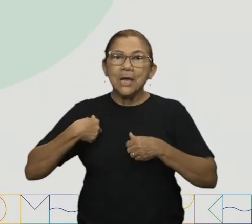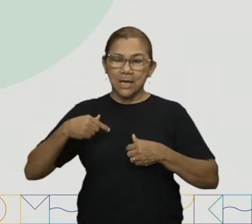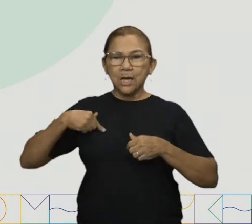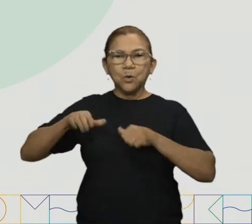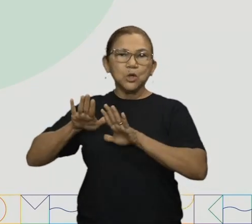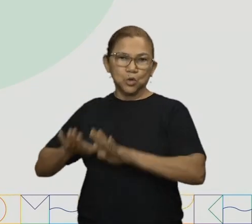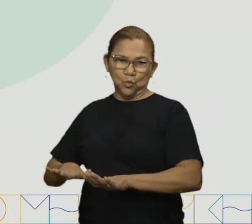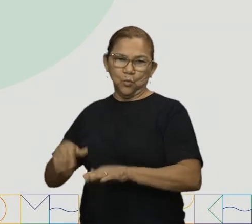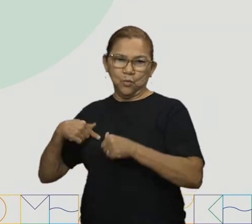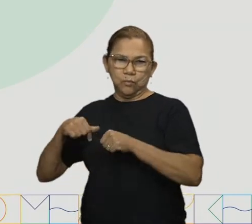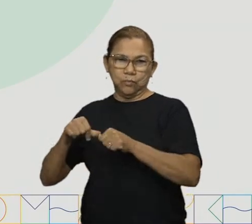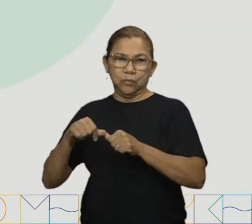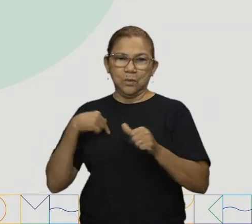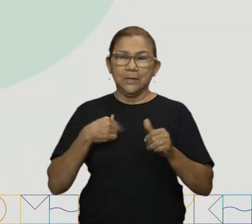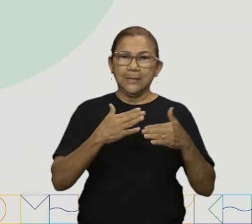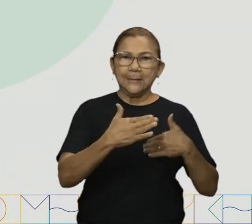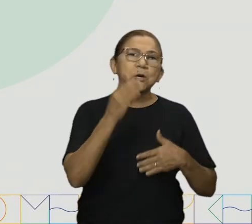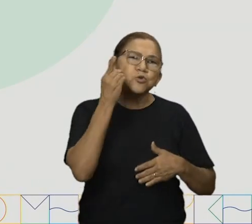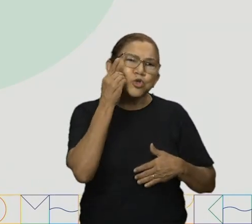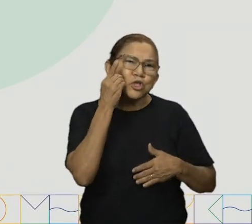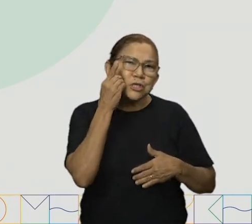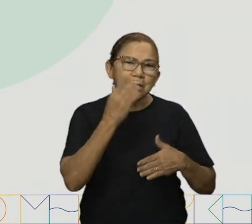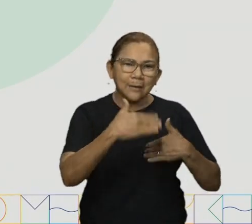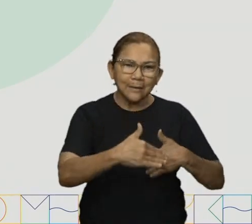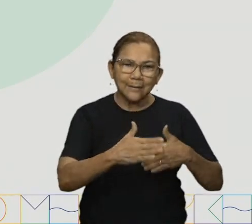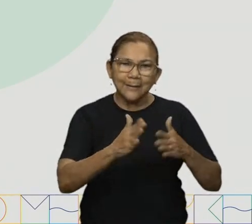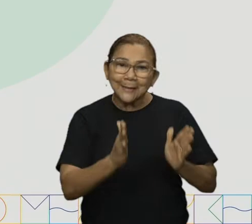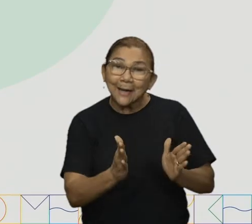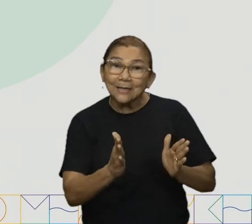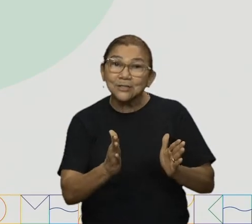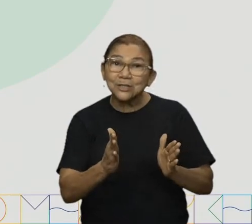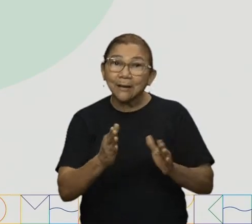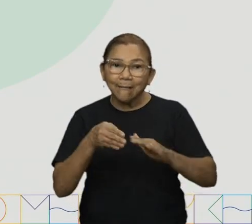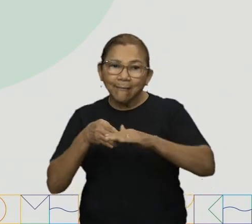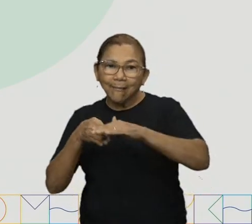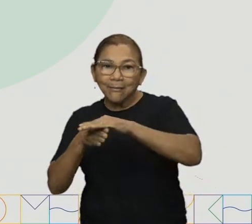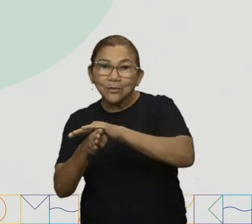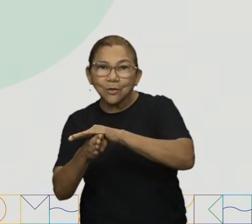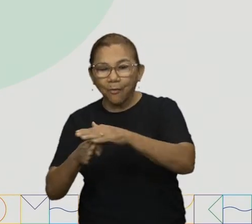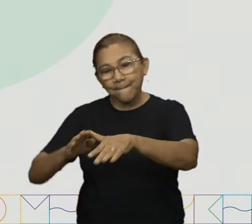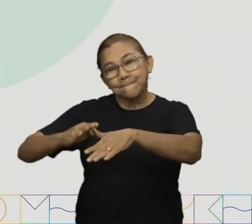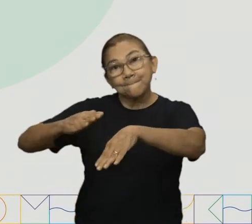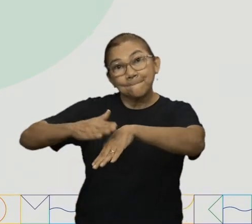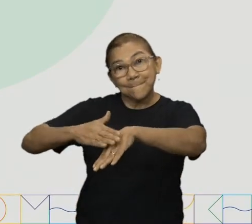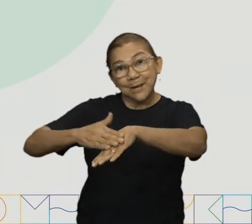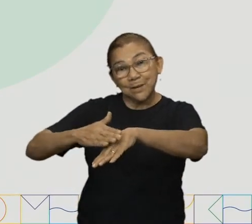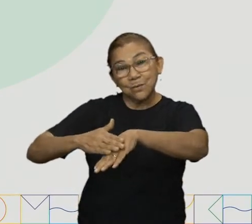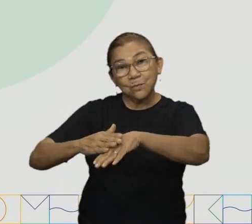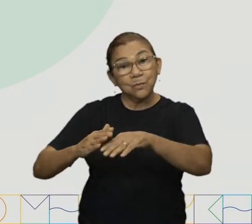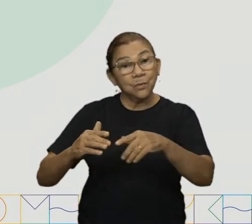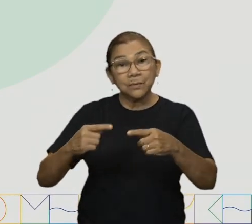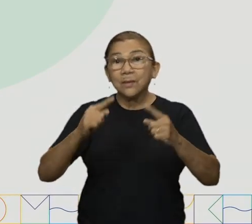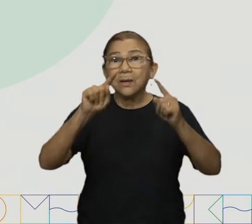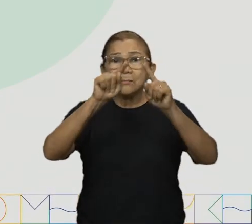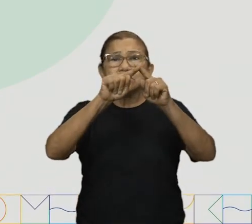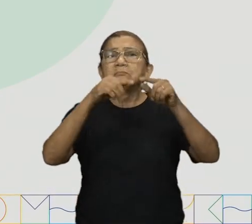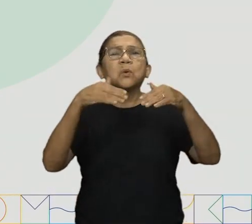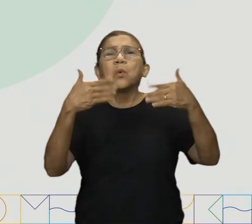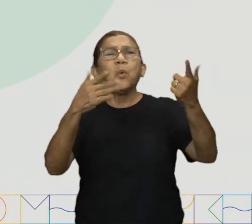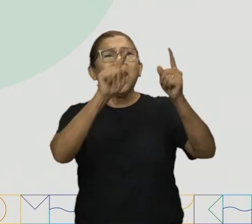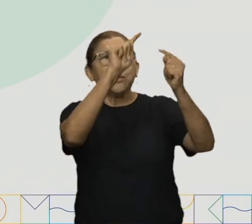dia, caixa, entrou, mão. Aí eu pergunto para vocês, qual dessas